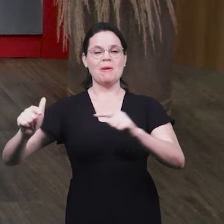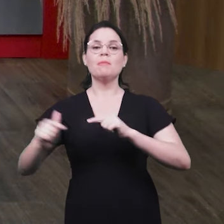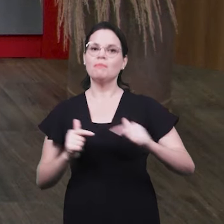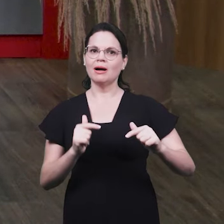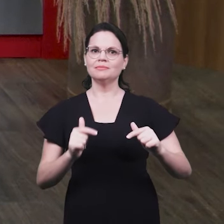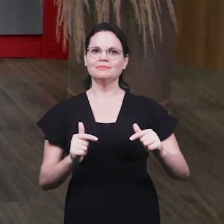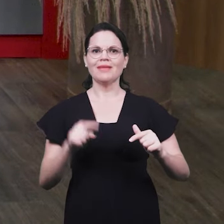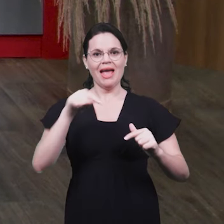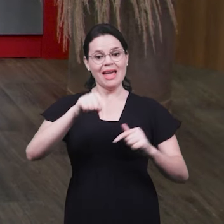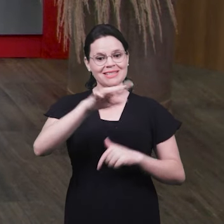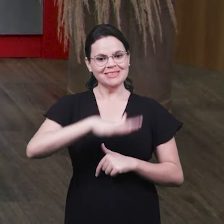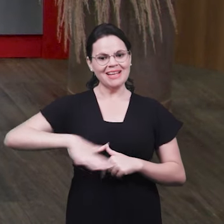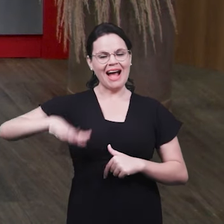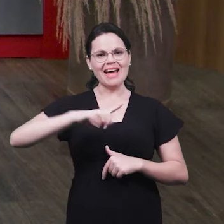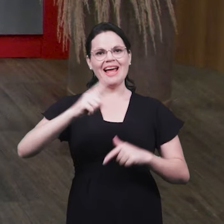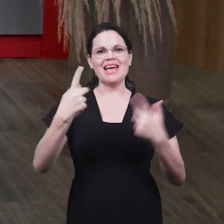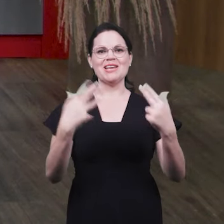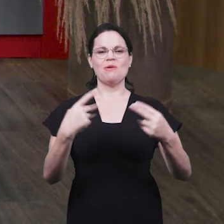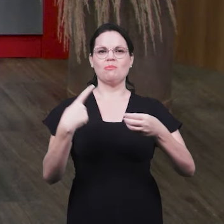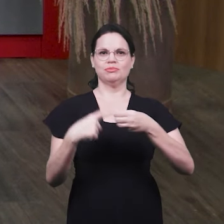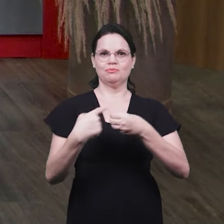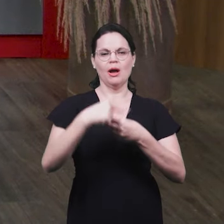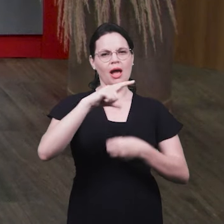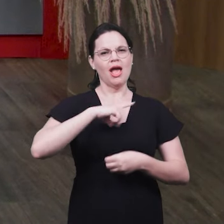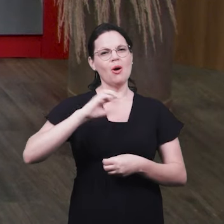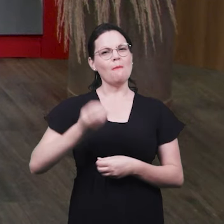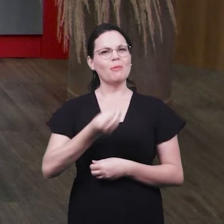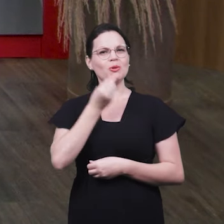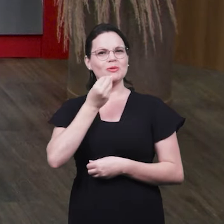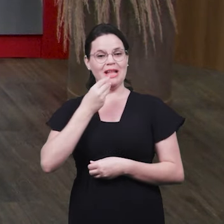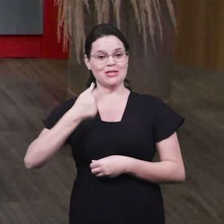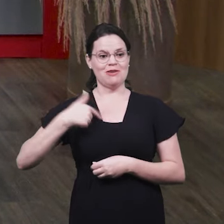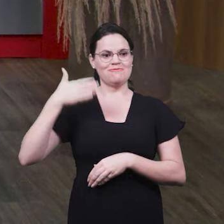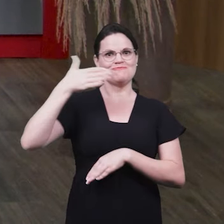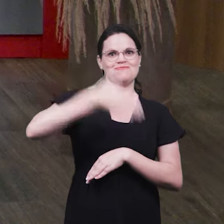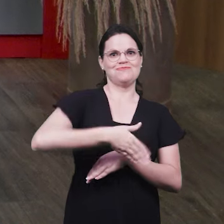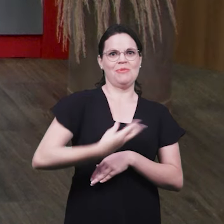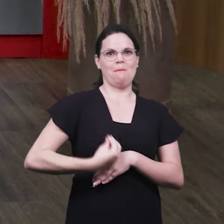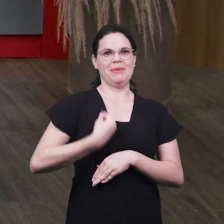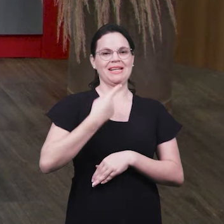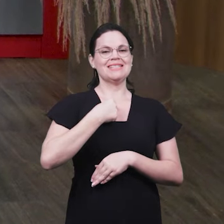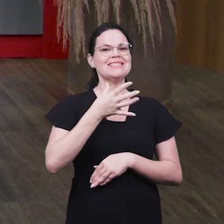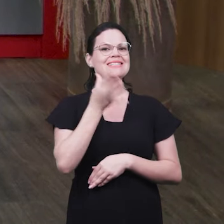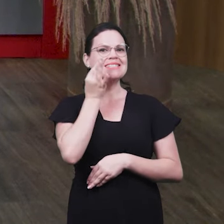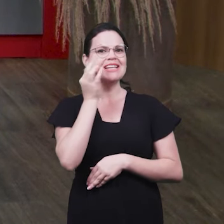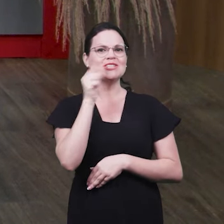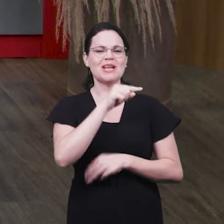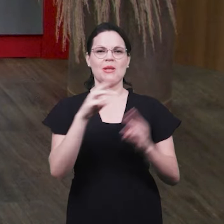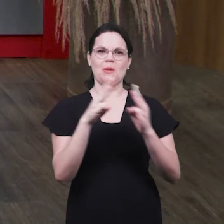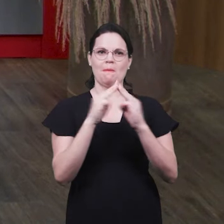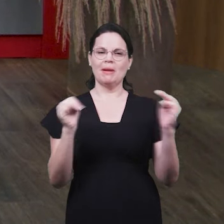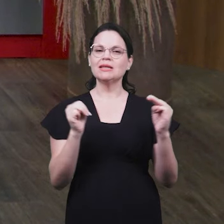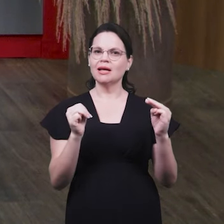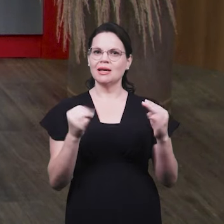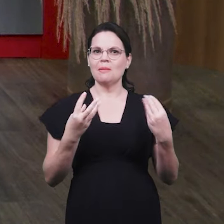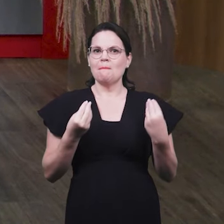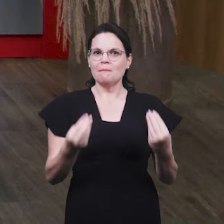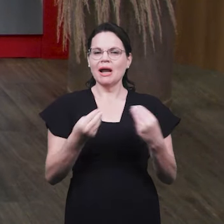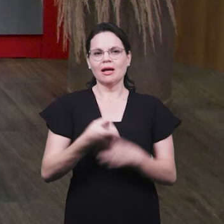Eu tive a oportunidade de estar no Manaim, juntamente com a nossa equipe, para fazer uma matéria que você verá a